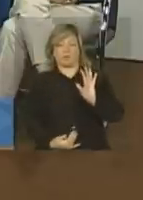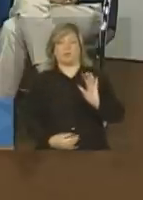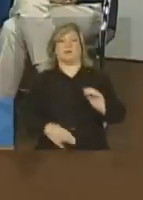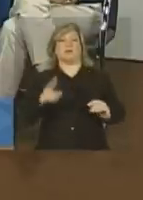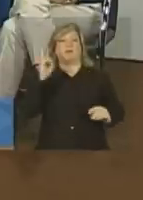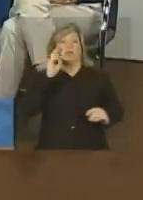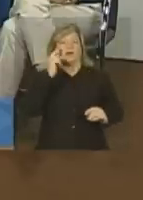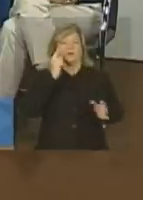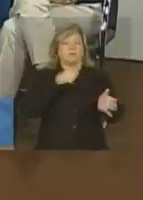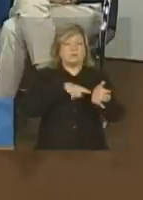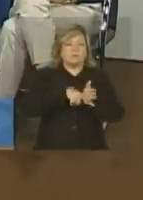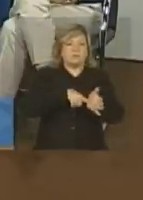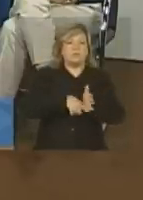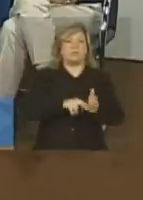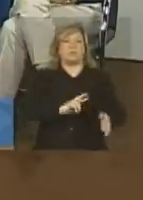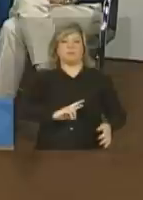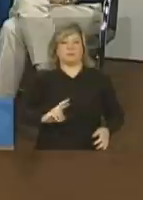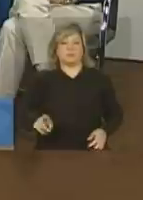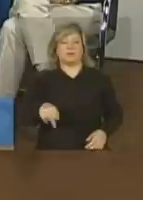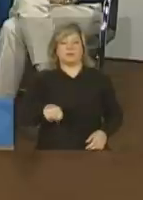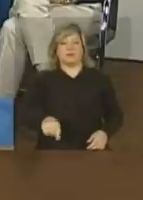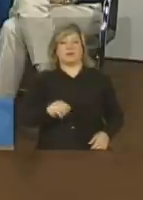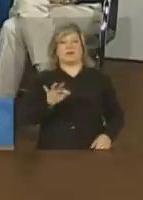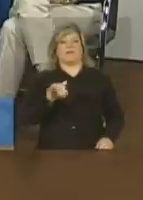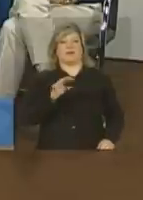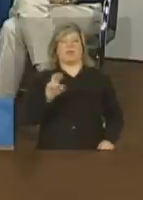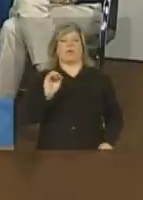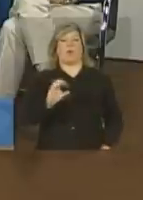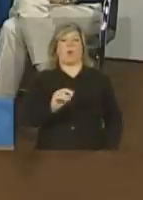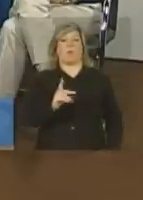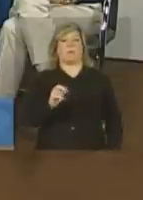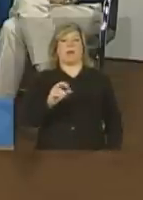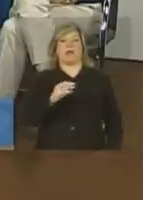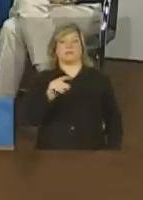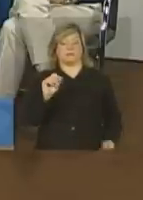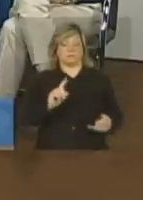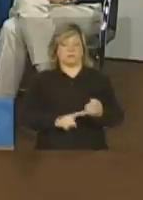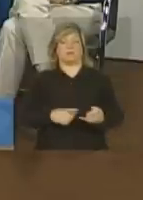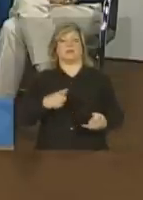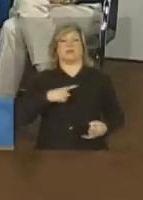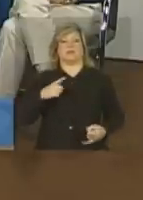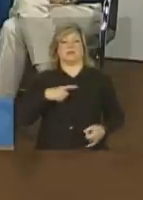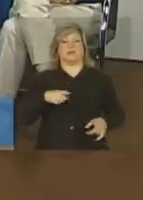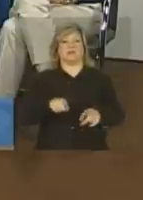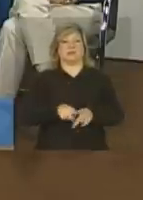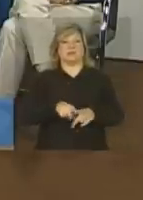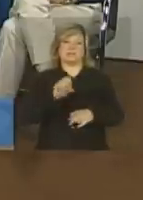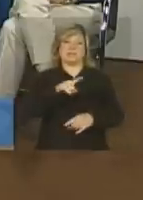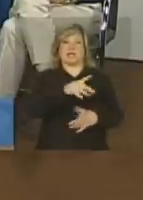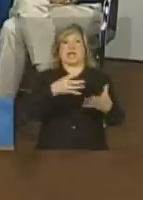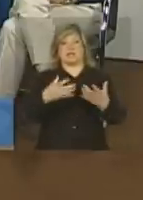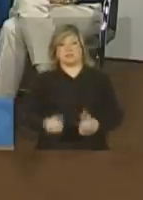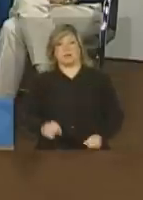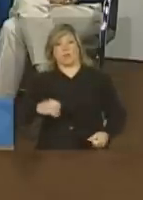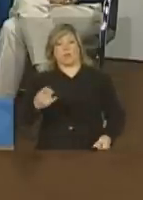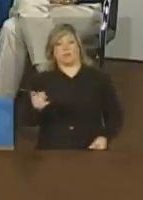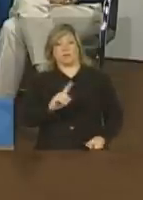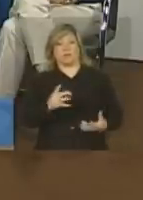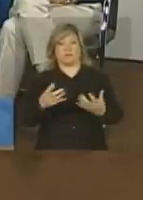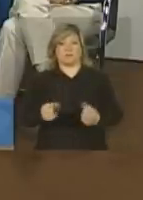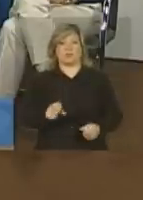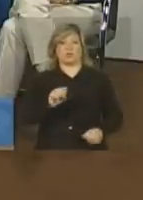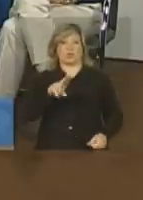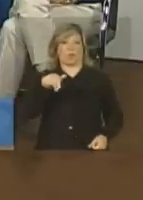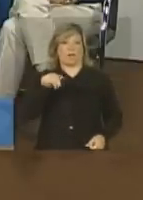da aferição do resultado, que é o fator de operação. Tem o segundo fator, que é se ele aderiu ou se não aderiu